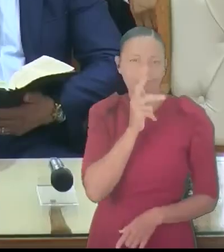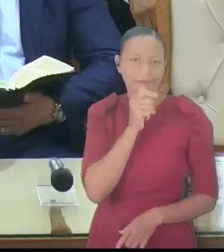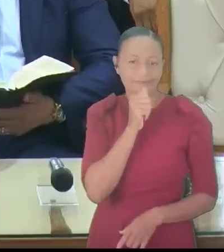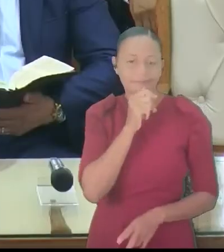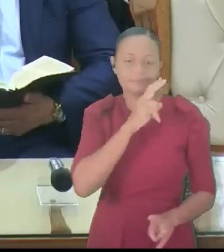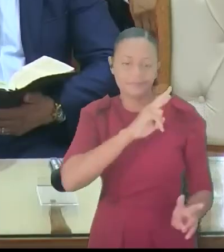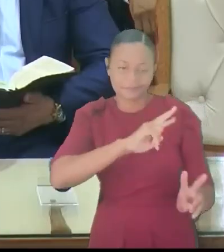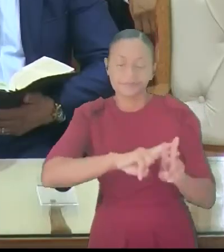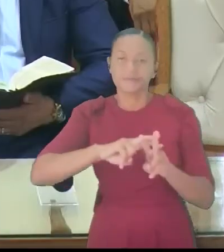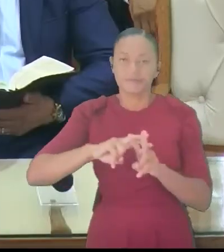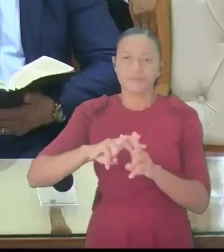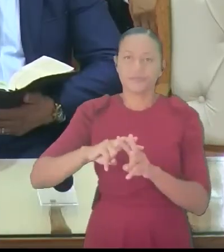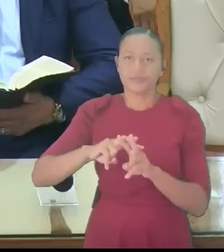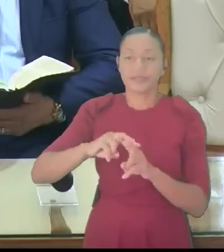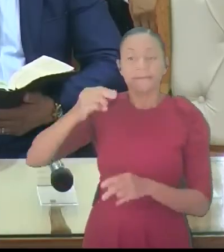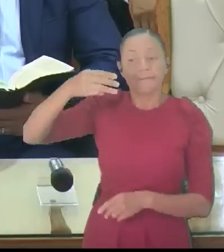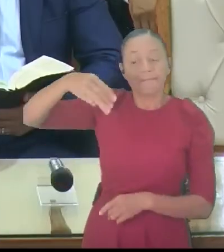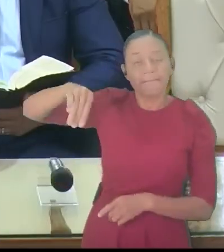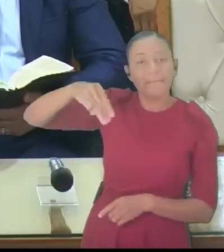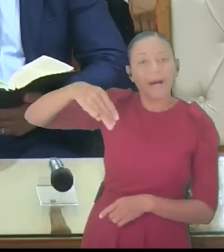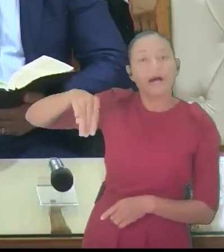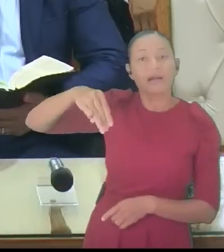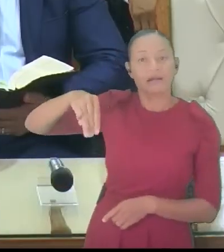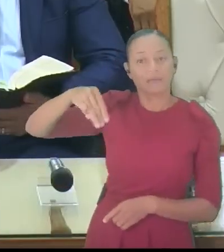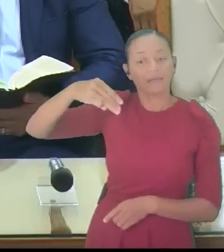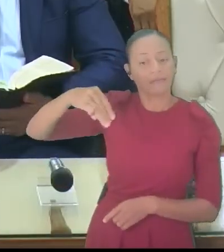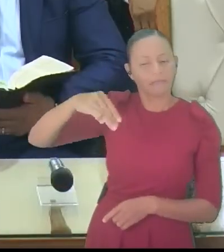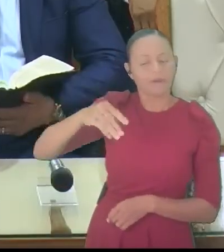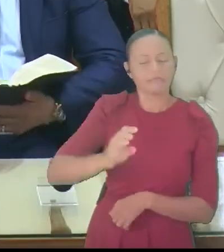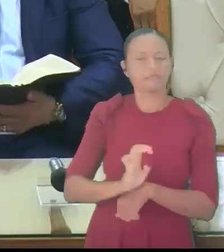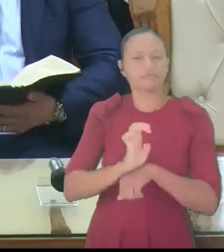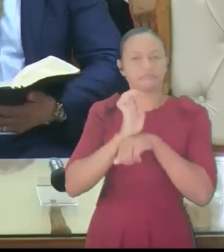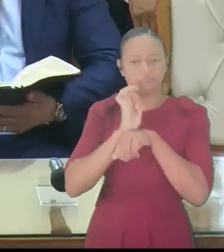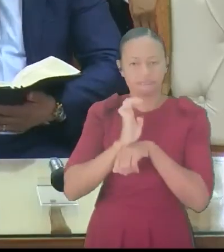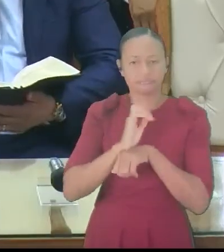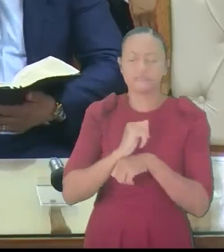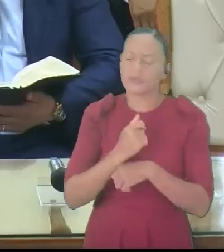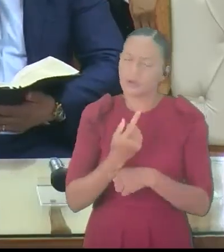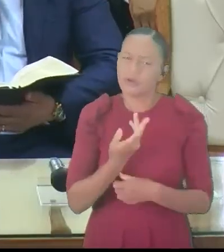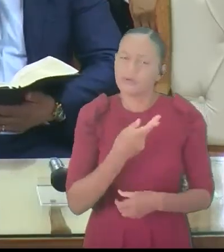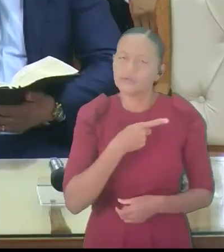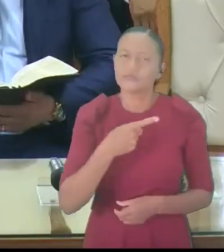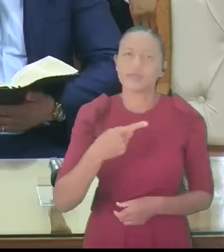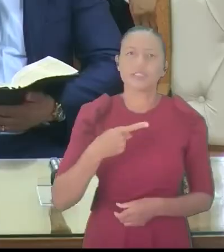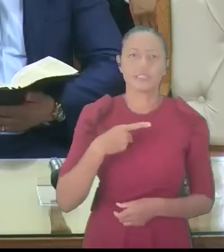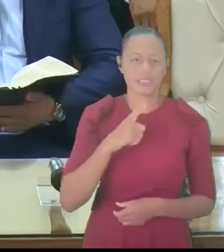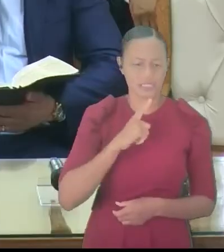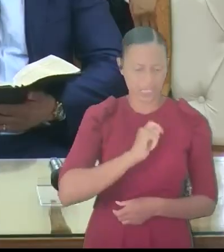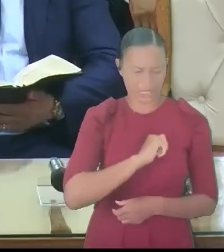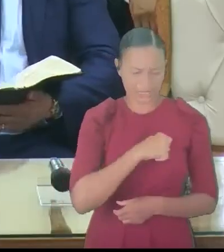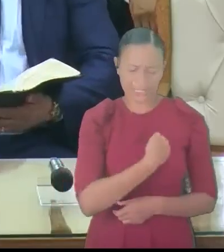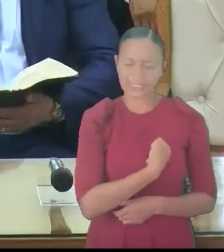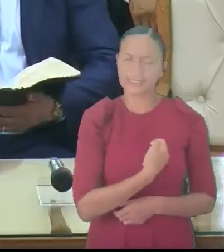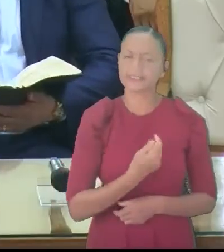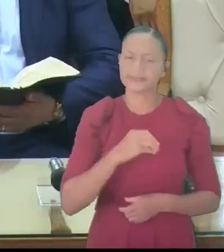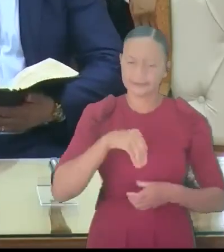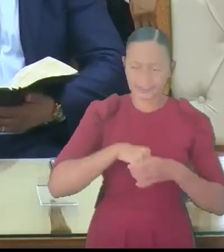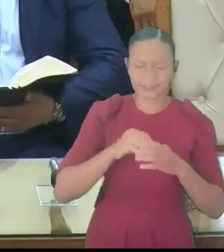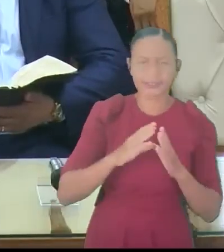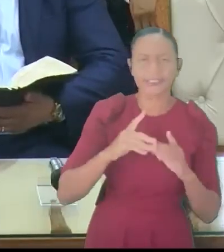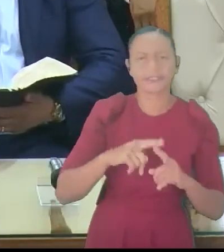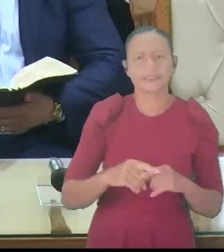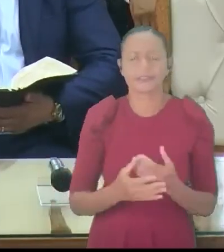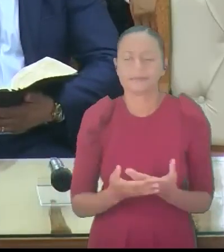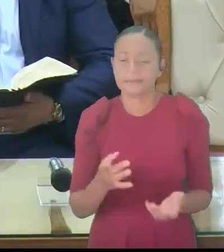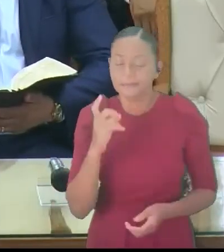ele foi preso no Maranhão, Os pastores prenderam ele, tinha uns delegados na igreja, descobriram a falcatrua